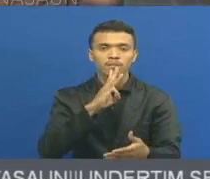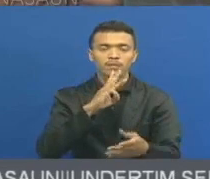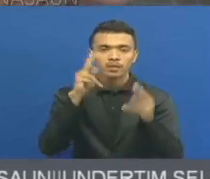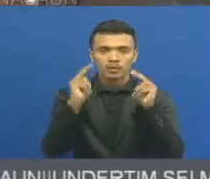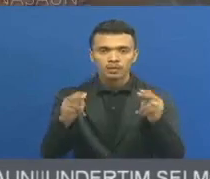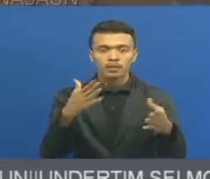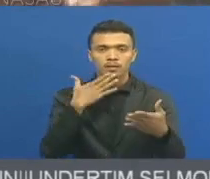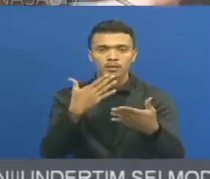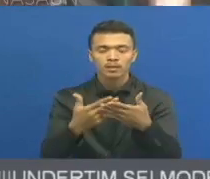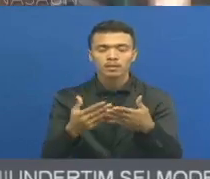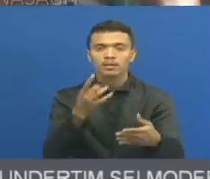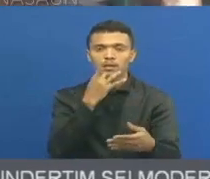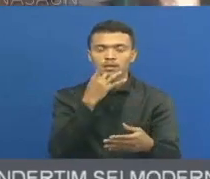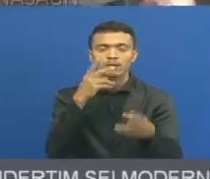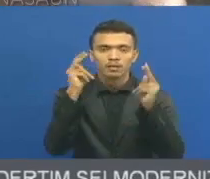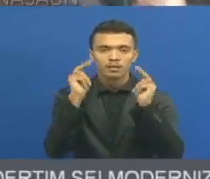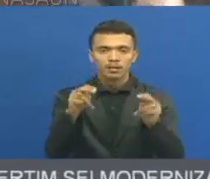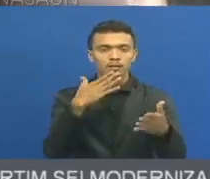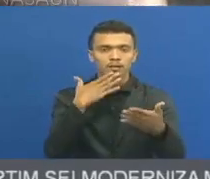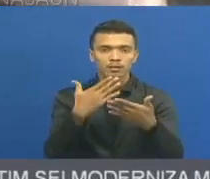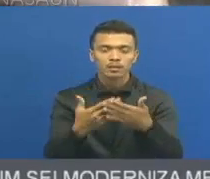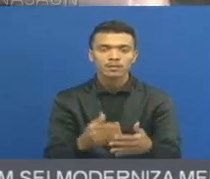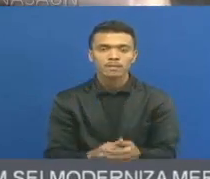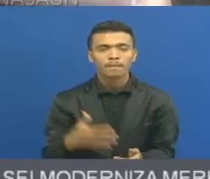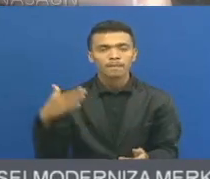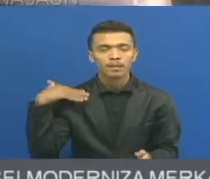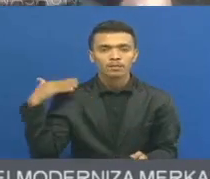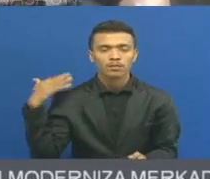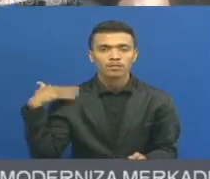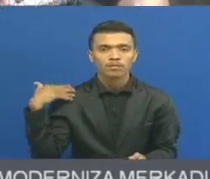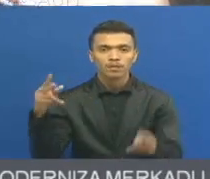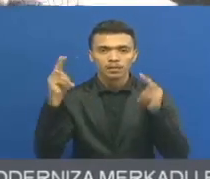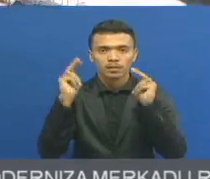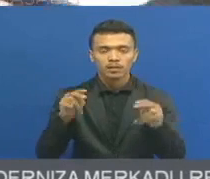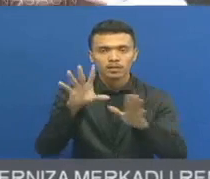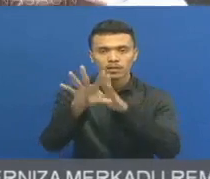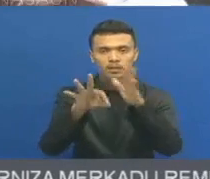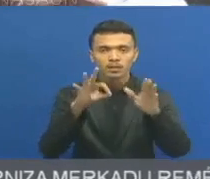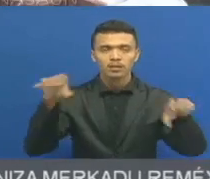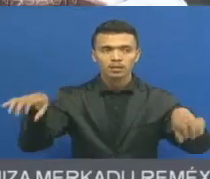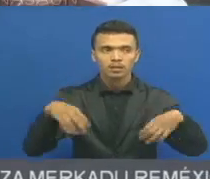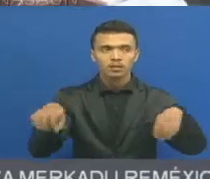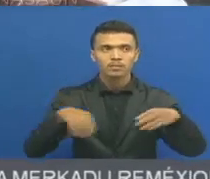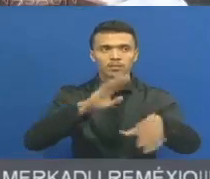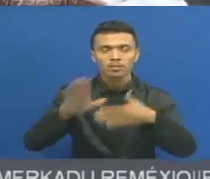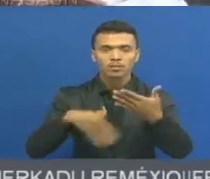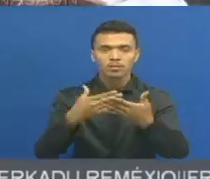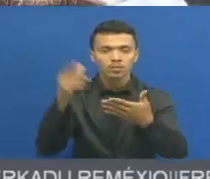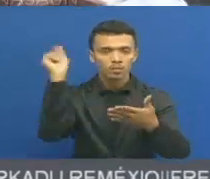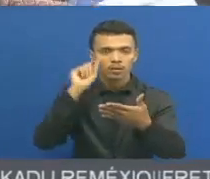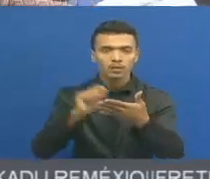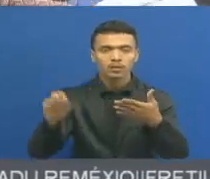dia eletricidade tem que ser dia juventude tem que ser retan serviço o tota quer que tenha esse